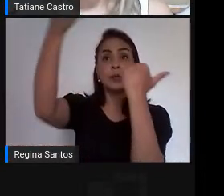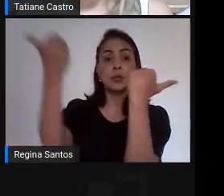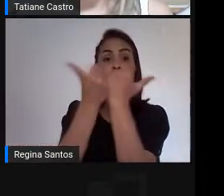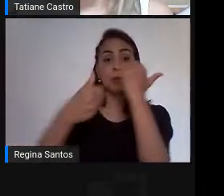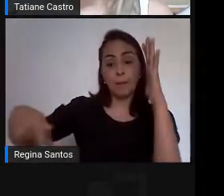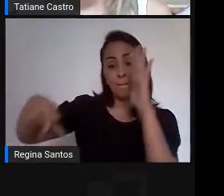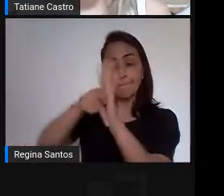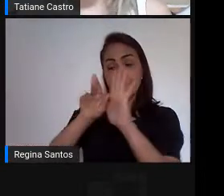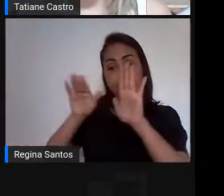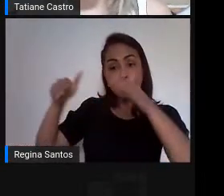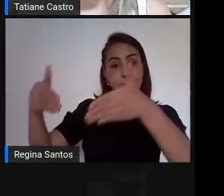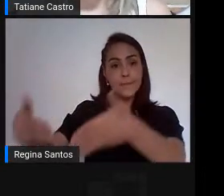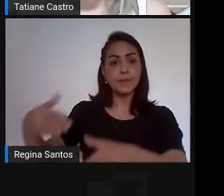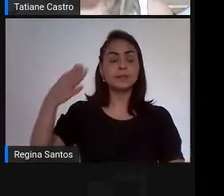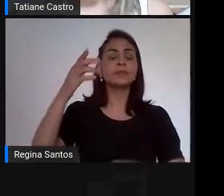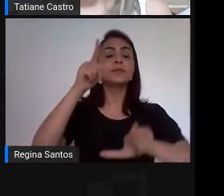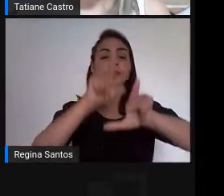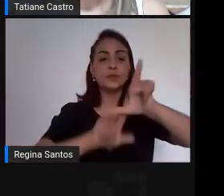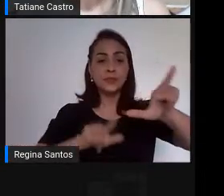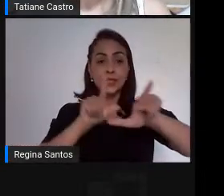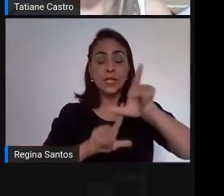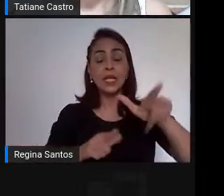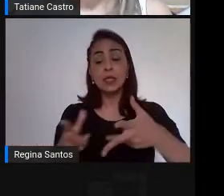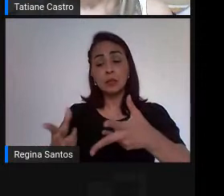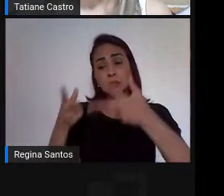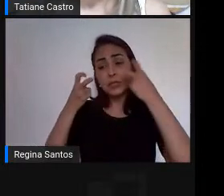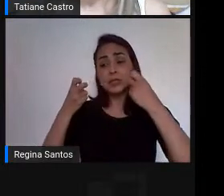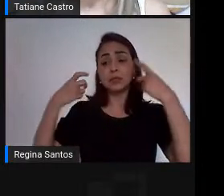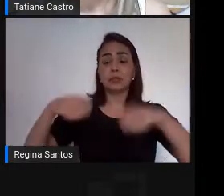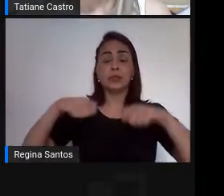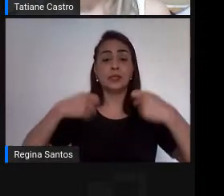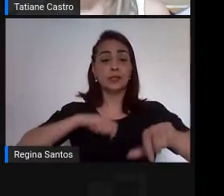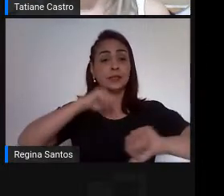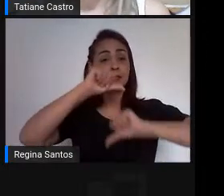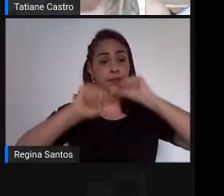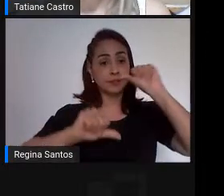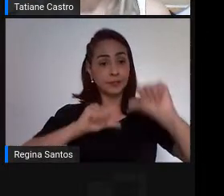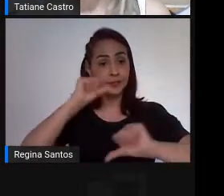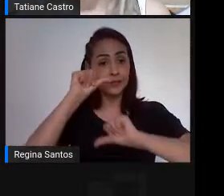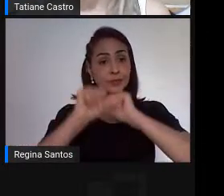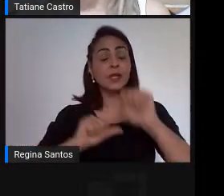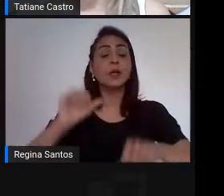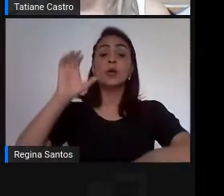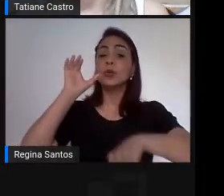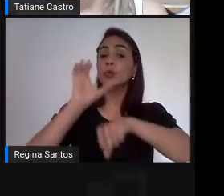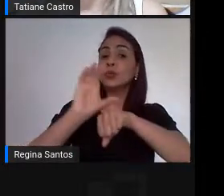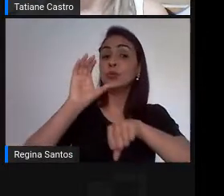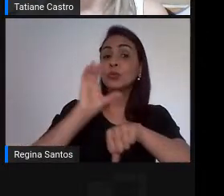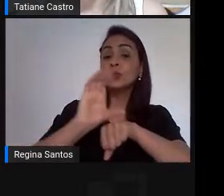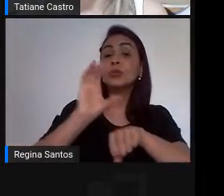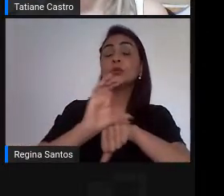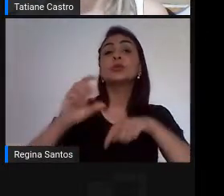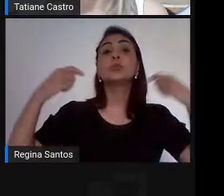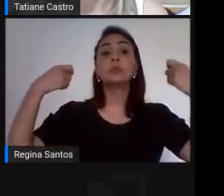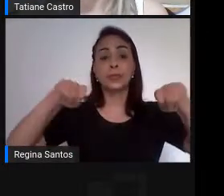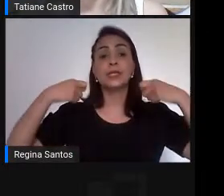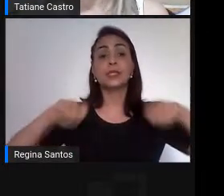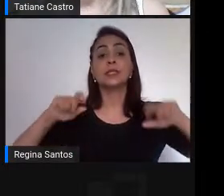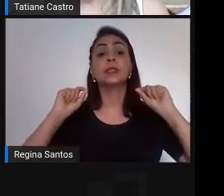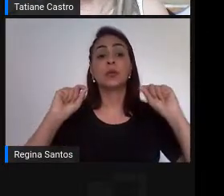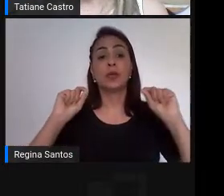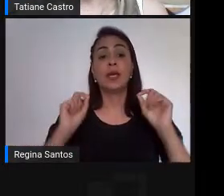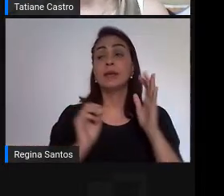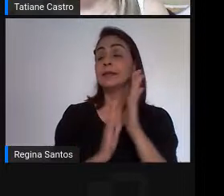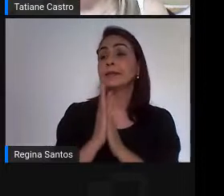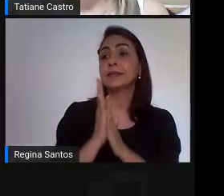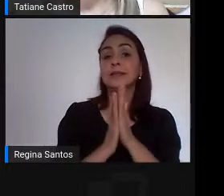havia necessidade de mudar, que o curso deveria atingir as expectativas dos alunos e as necessidades educacionais do Acre.